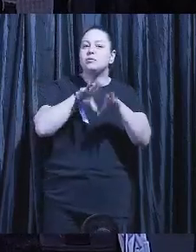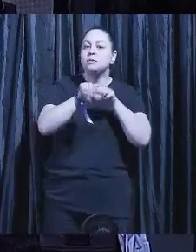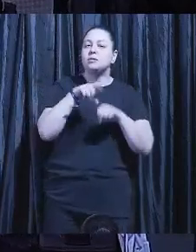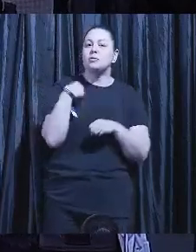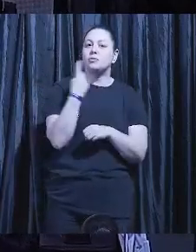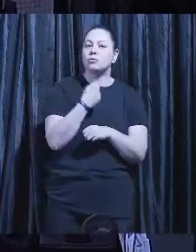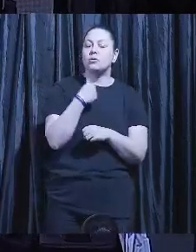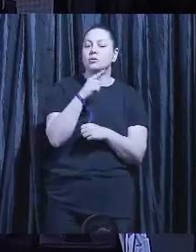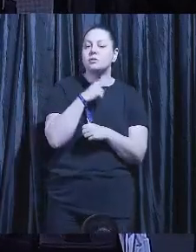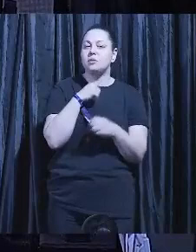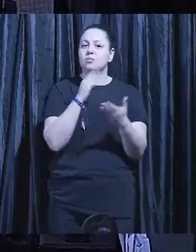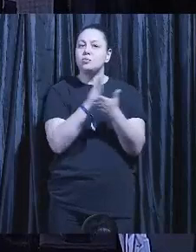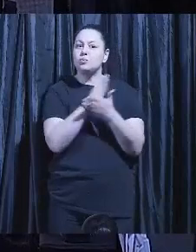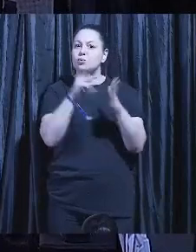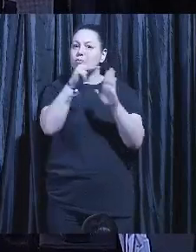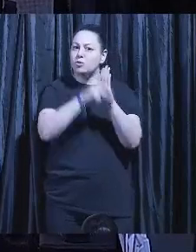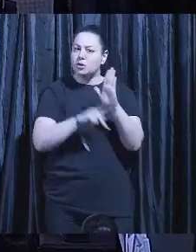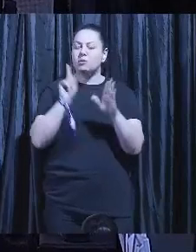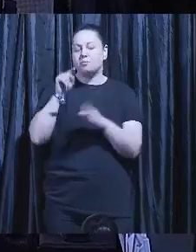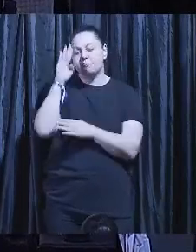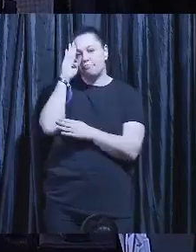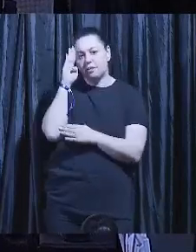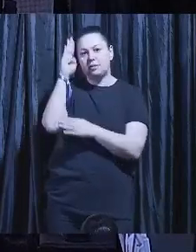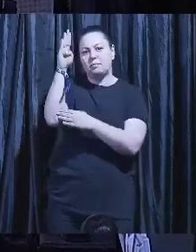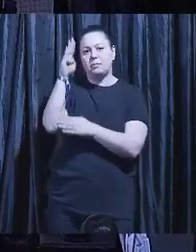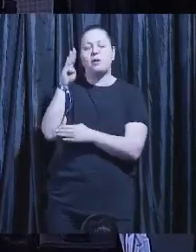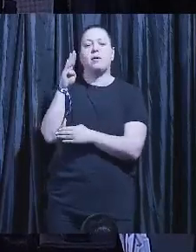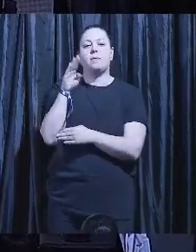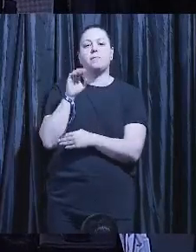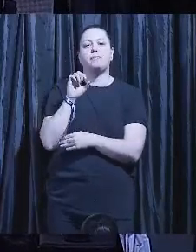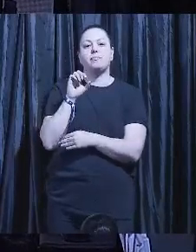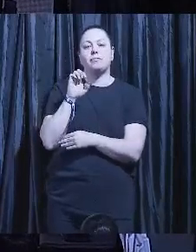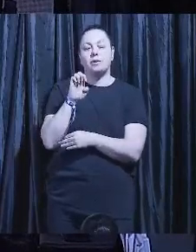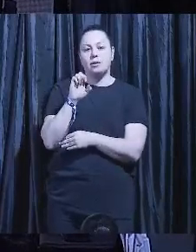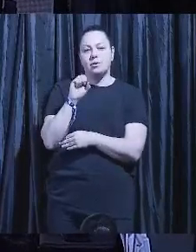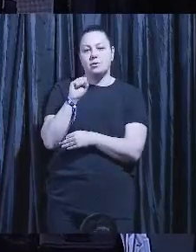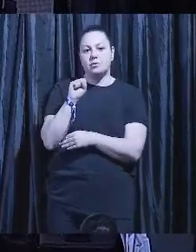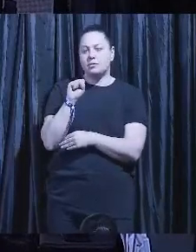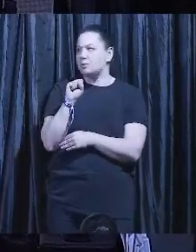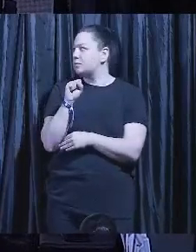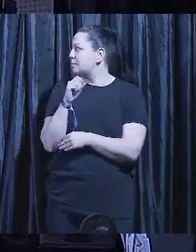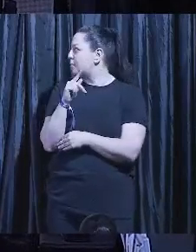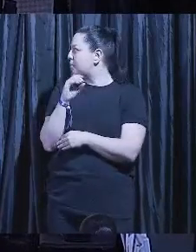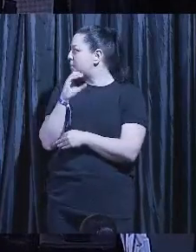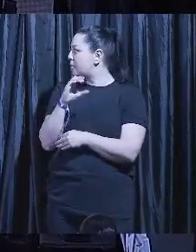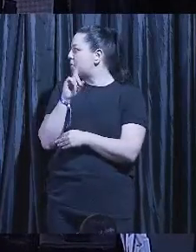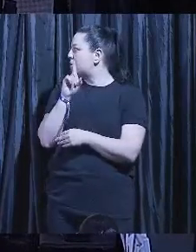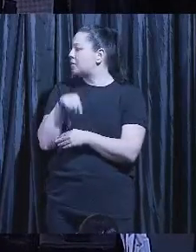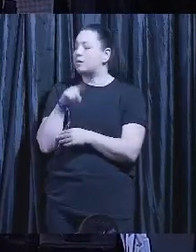esses projetos que são os principais. A SPOC, que é a Escola Popular de